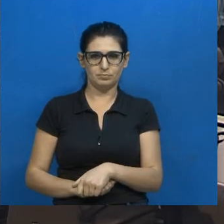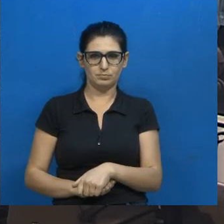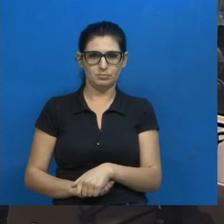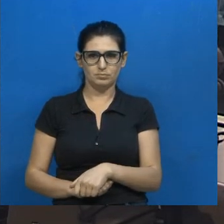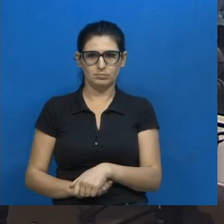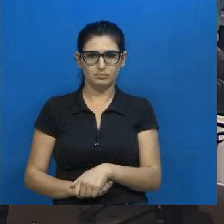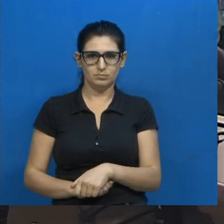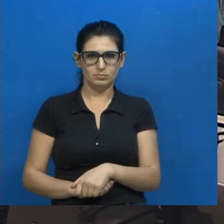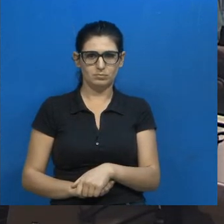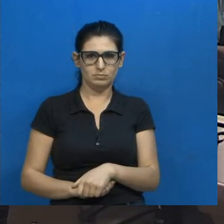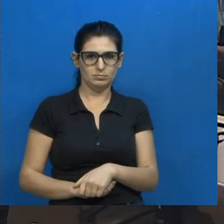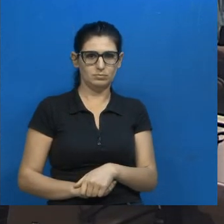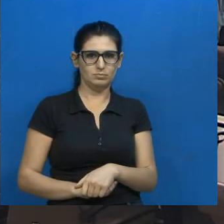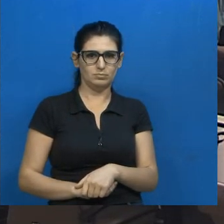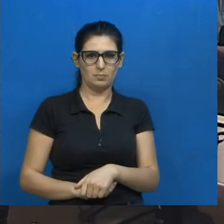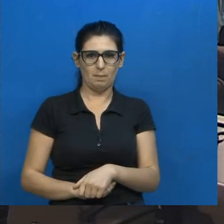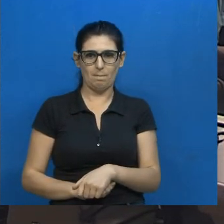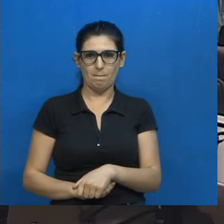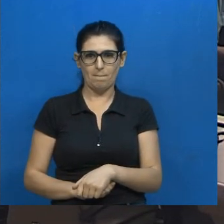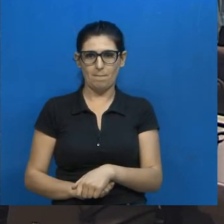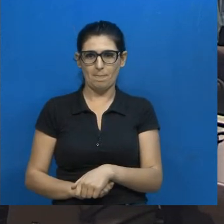Depois tem, como que é o nome do senhor?